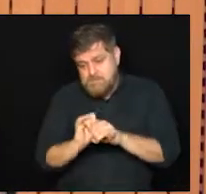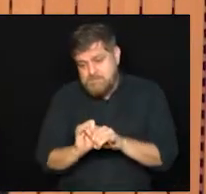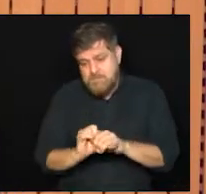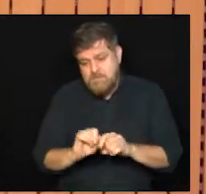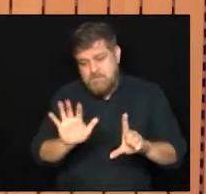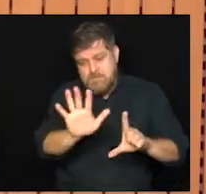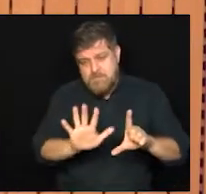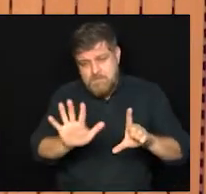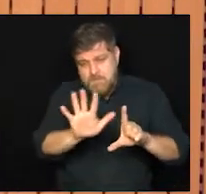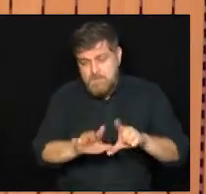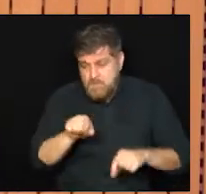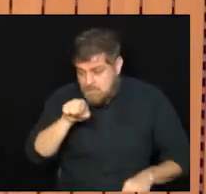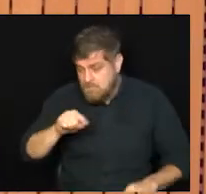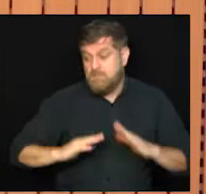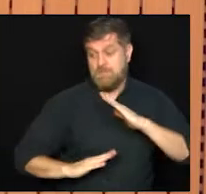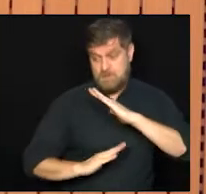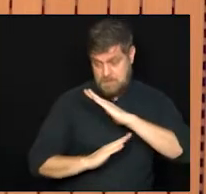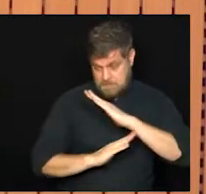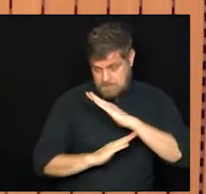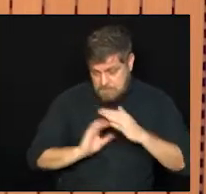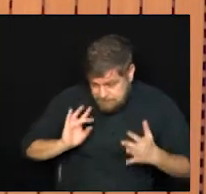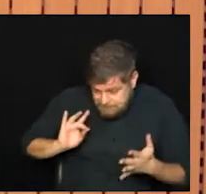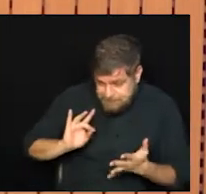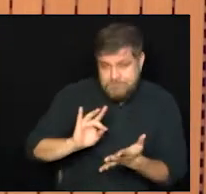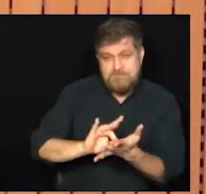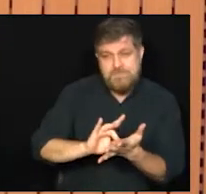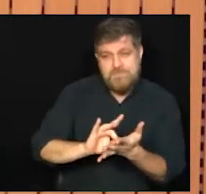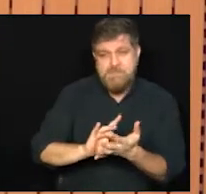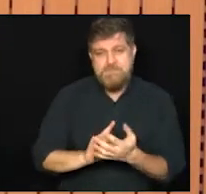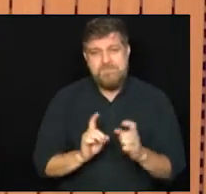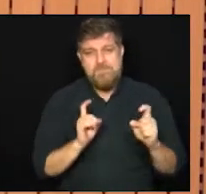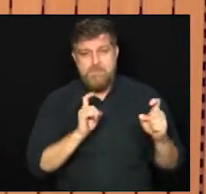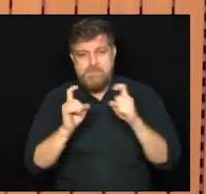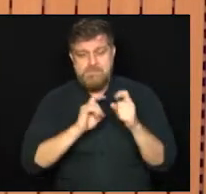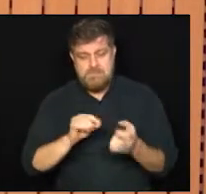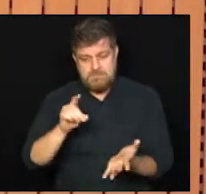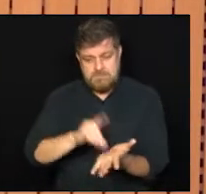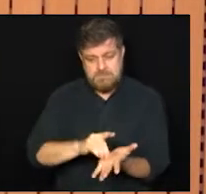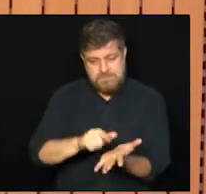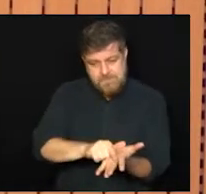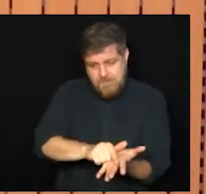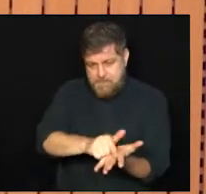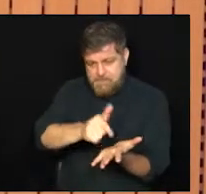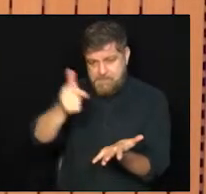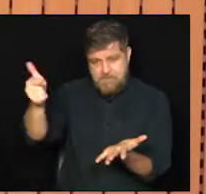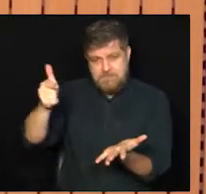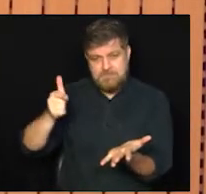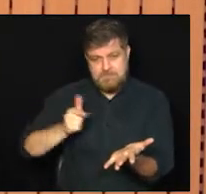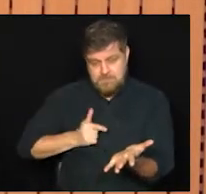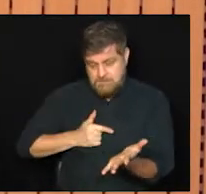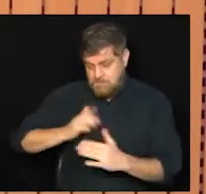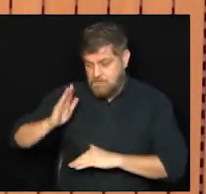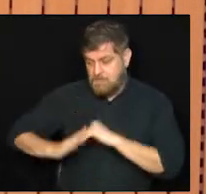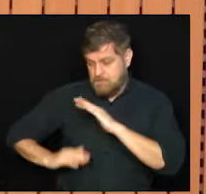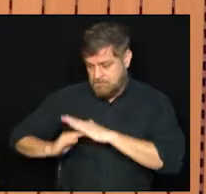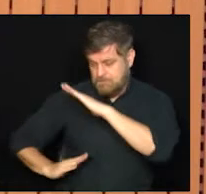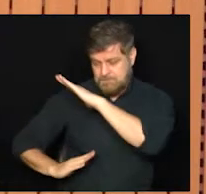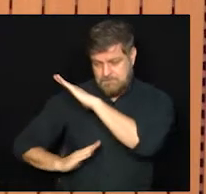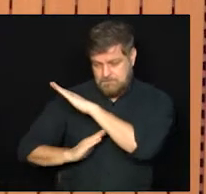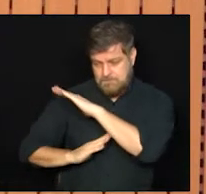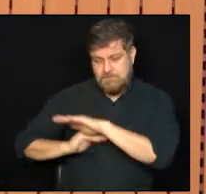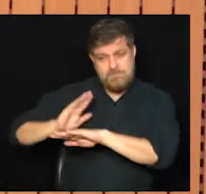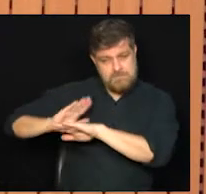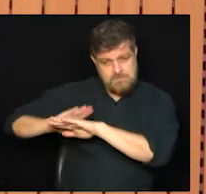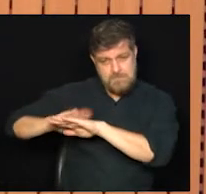no ambiente da Câmara. Essa reunião ela foi publicada no Diário Oficial, é uma atividade oficial da Câmara, vai ficar